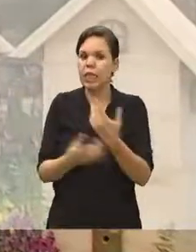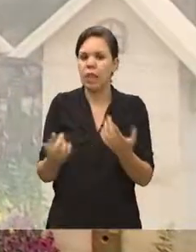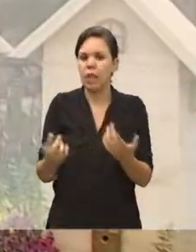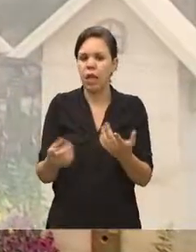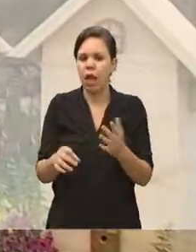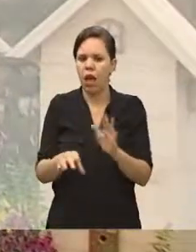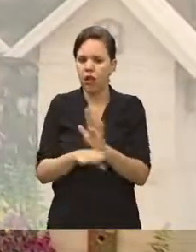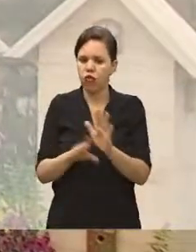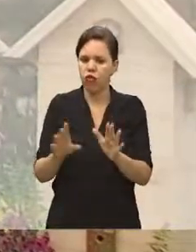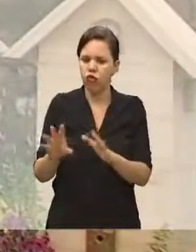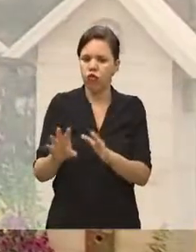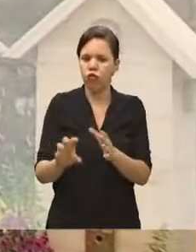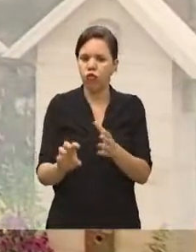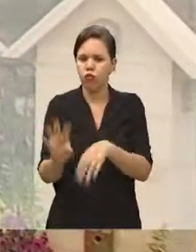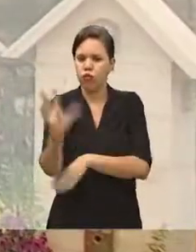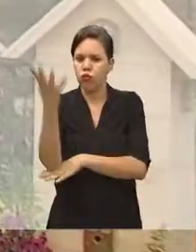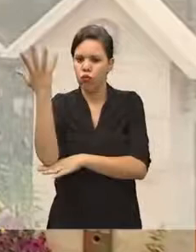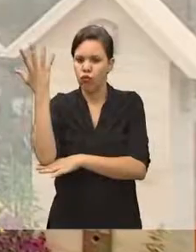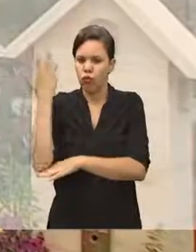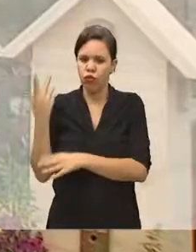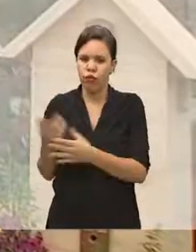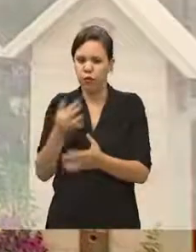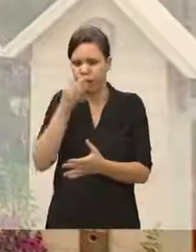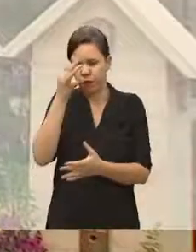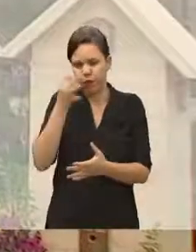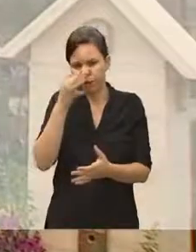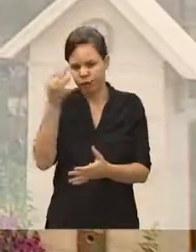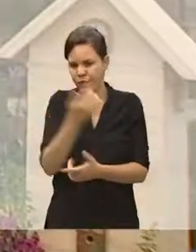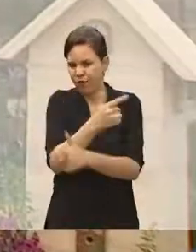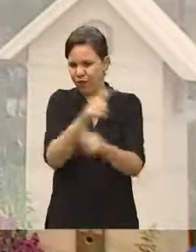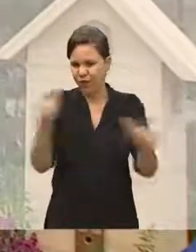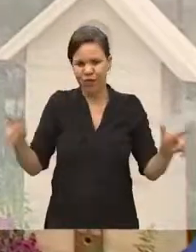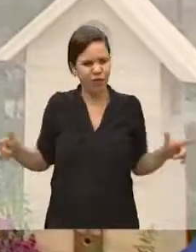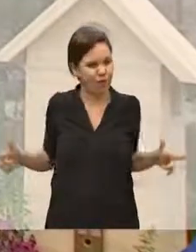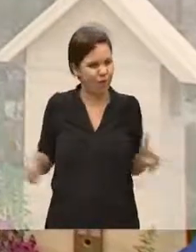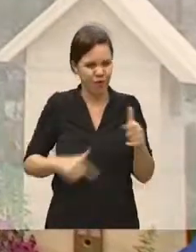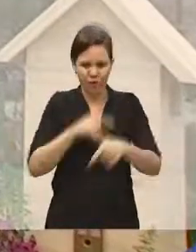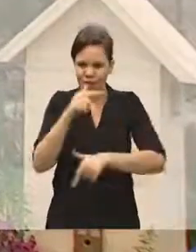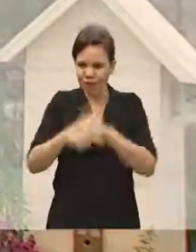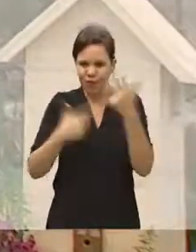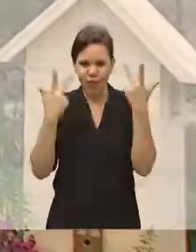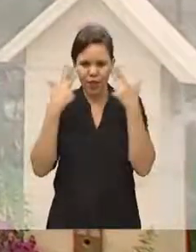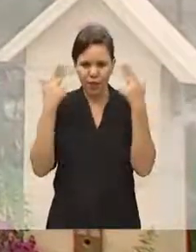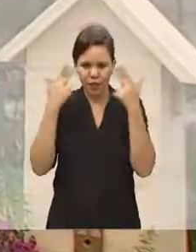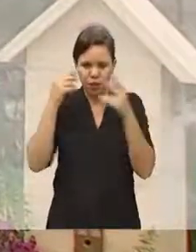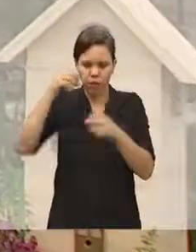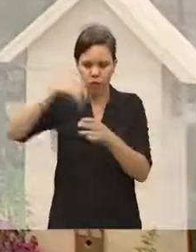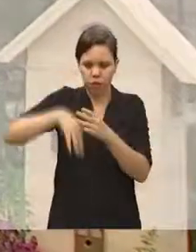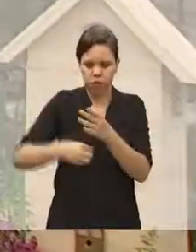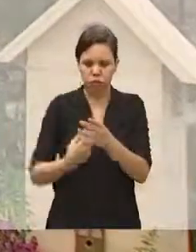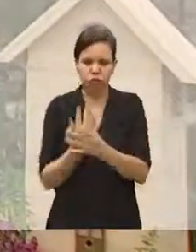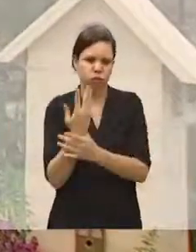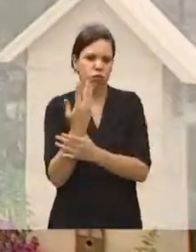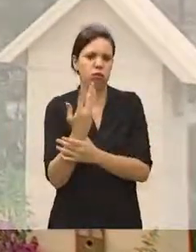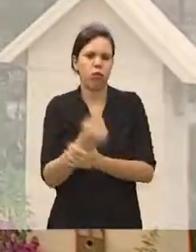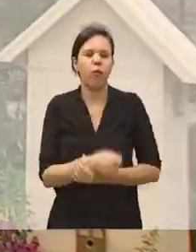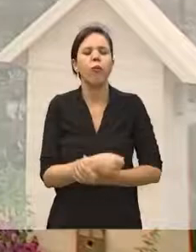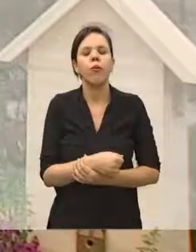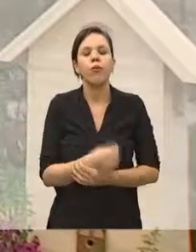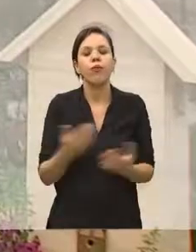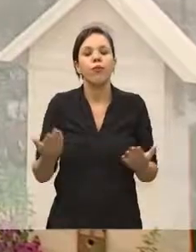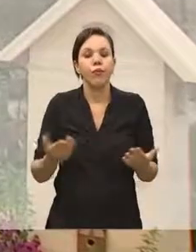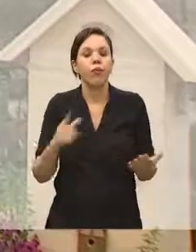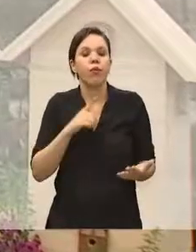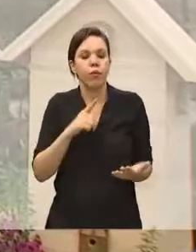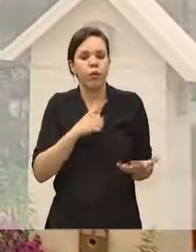vegetação em geral, agricultura, flores, a polinização. Sem ela não existe a polinização natural, né? E hoje a gente